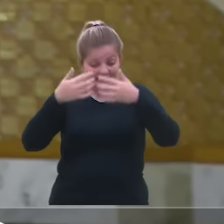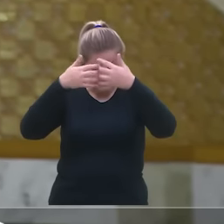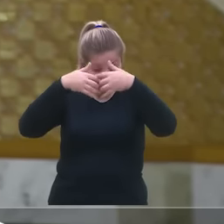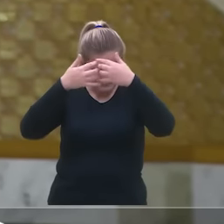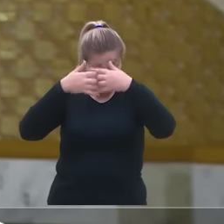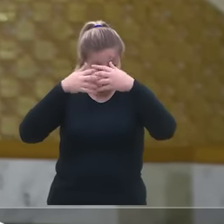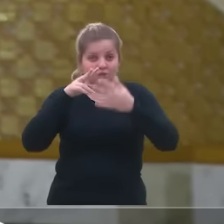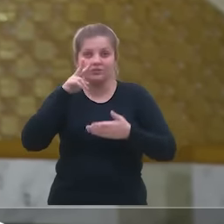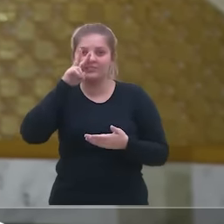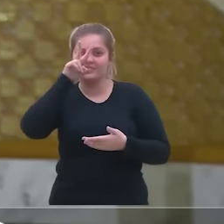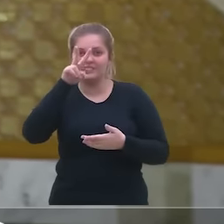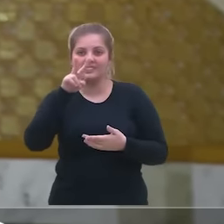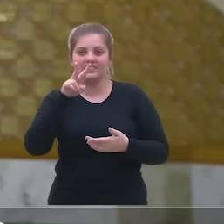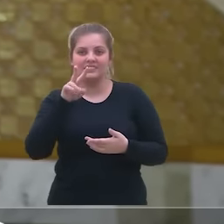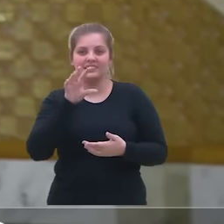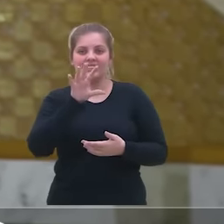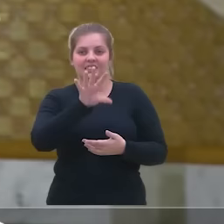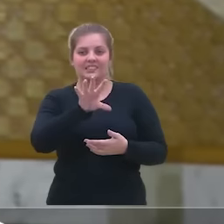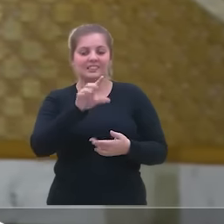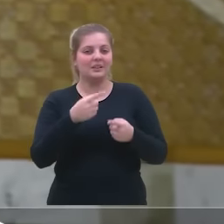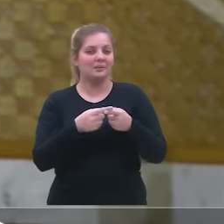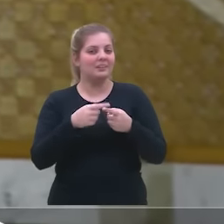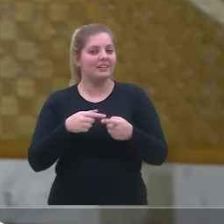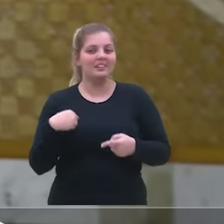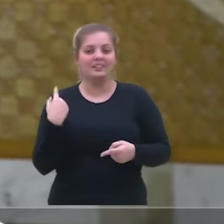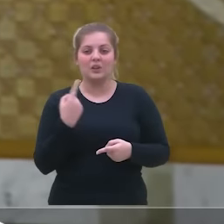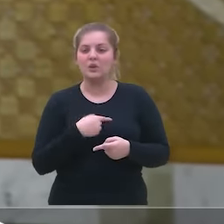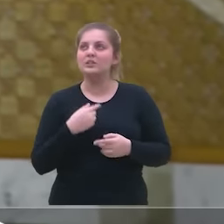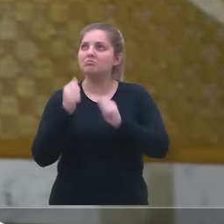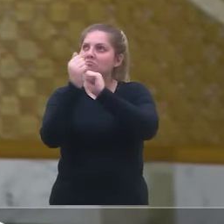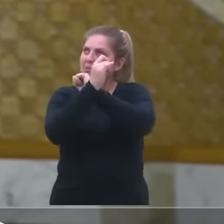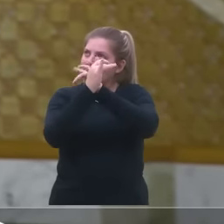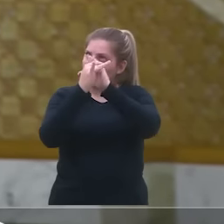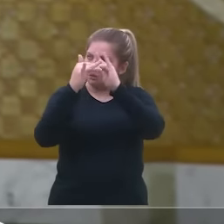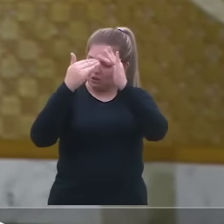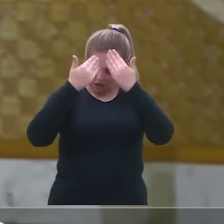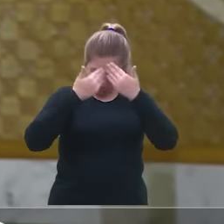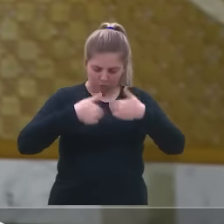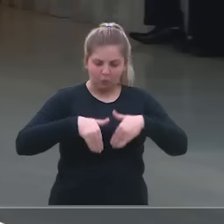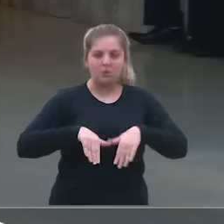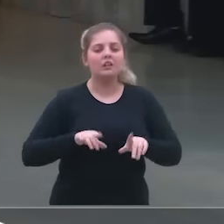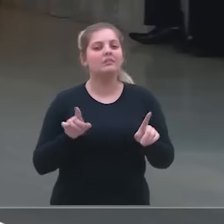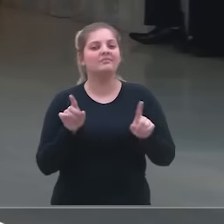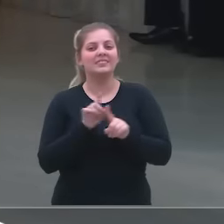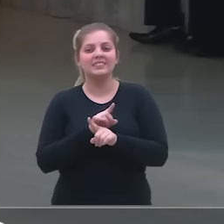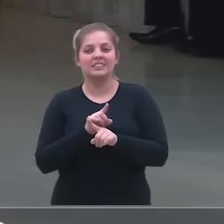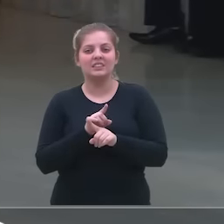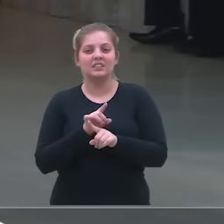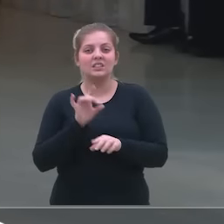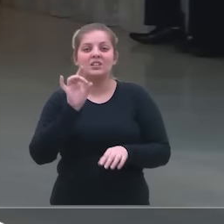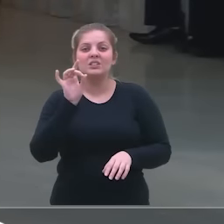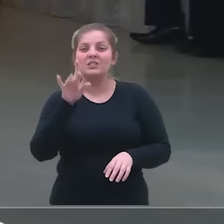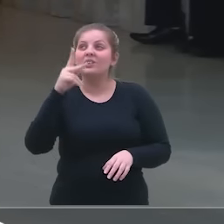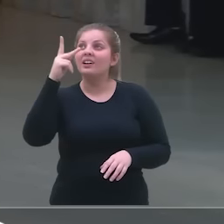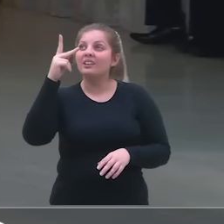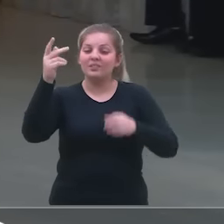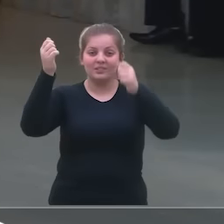fortes e isso é para que nós não nos glorios em nós basta-me a tua a